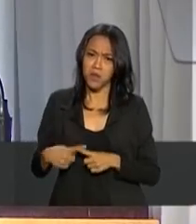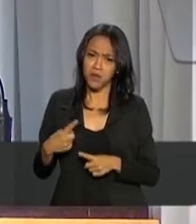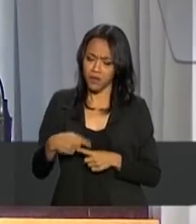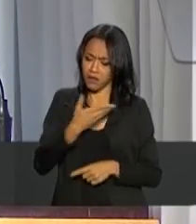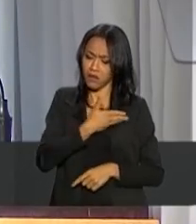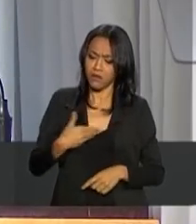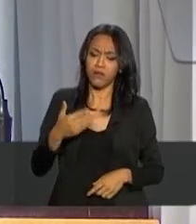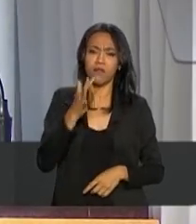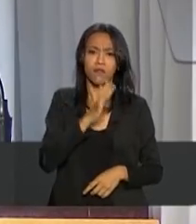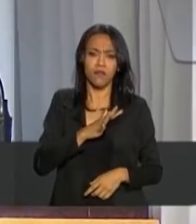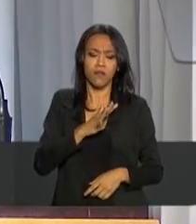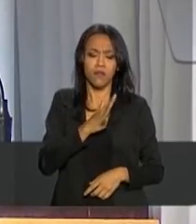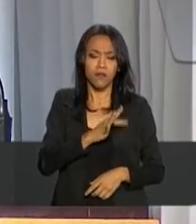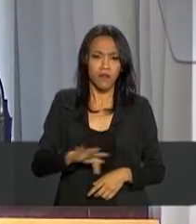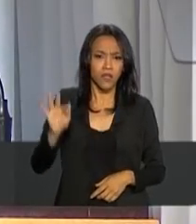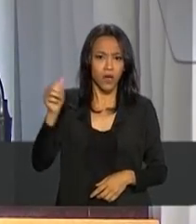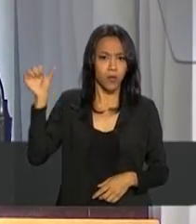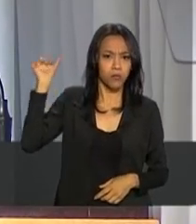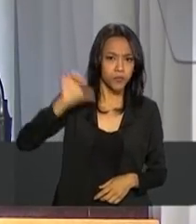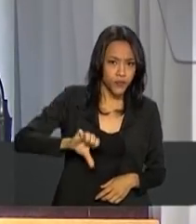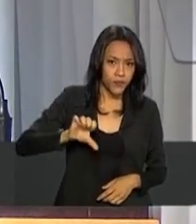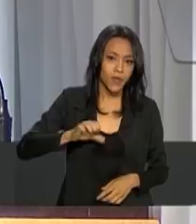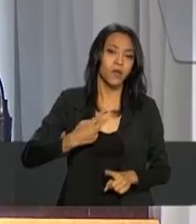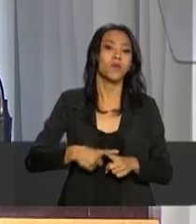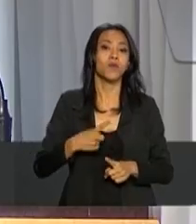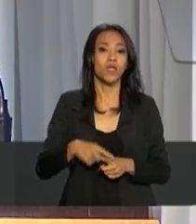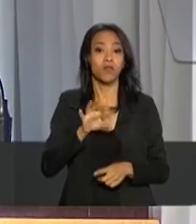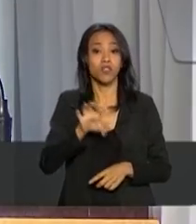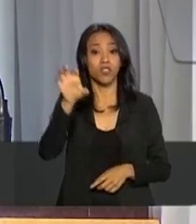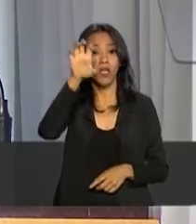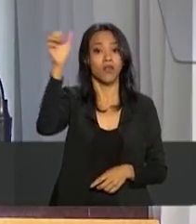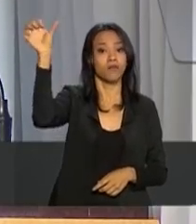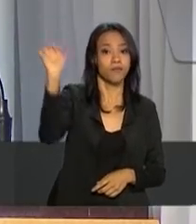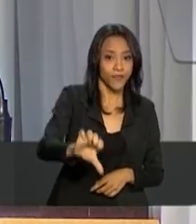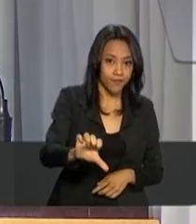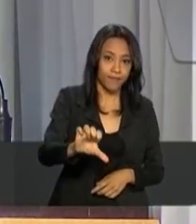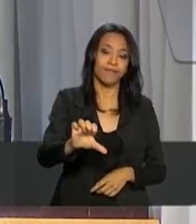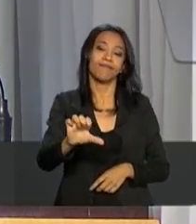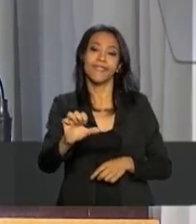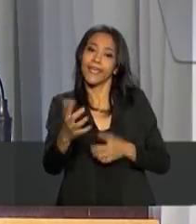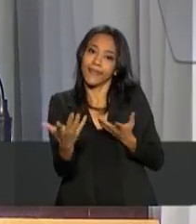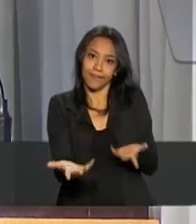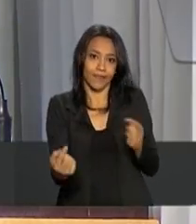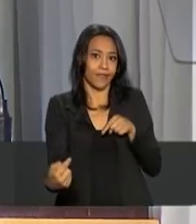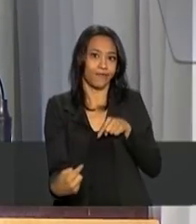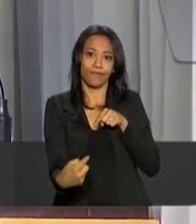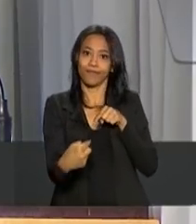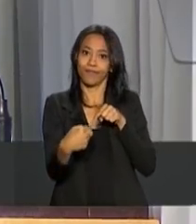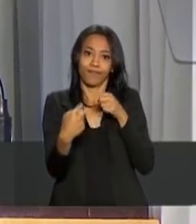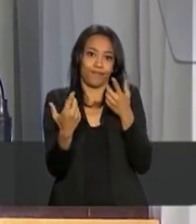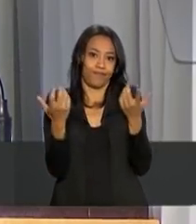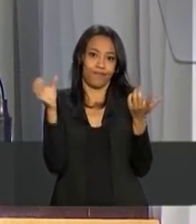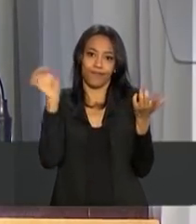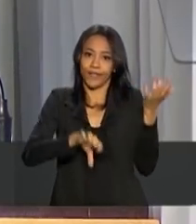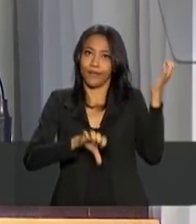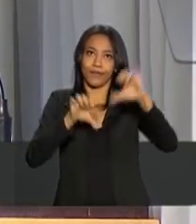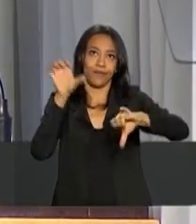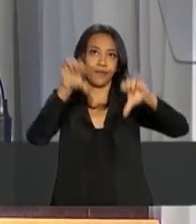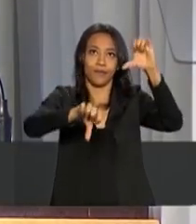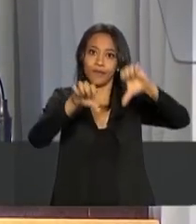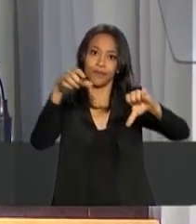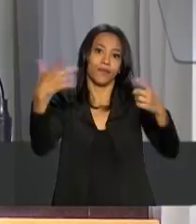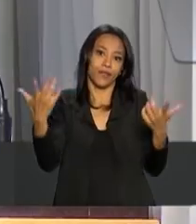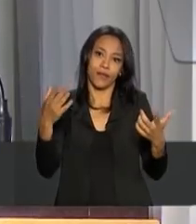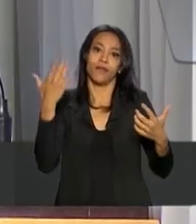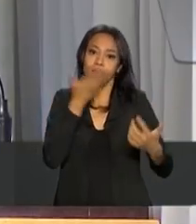Porque os Estados e Municípios também estão em péssimas condições. Não foi sem razão, pautado pelo princípio federativo, que logo no início